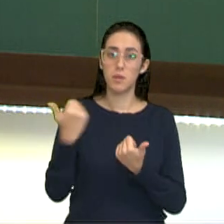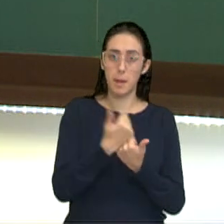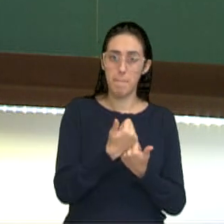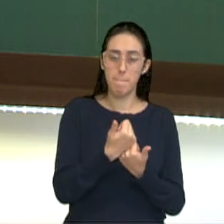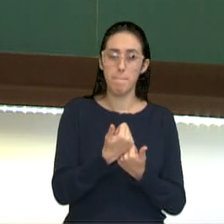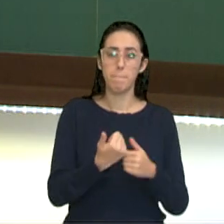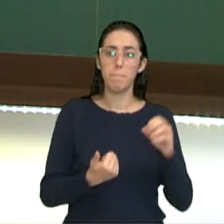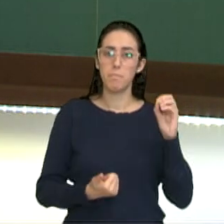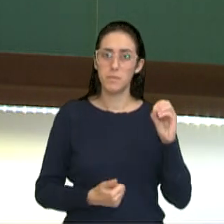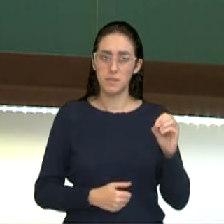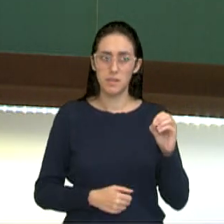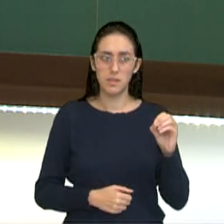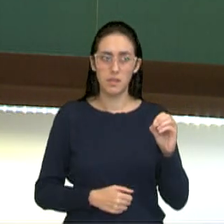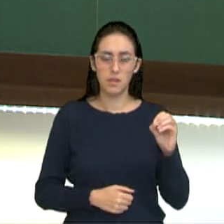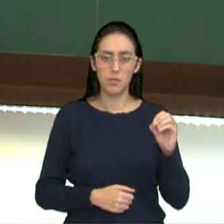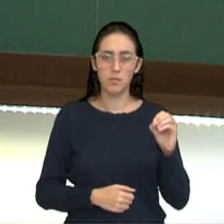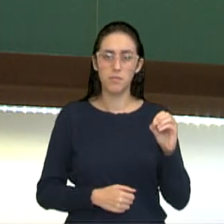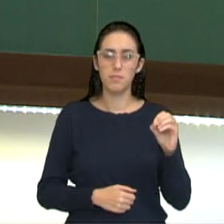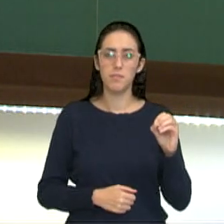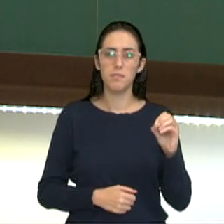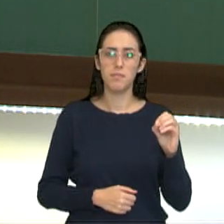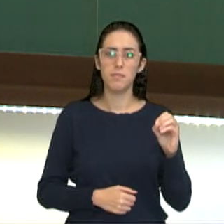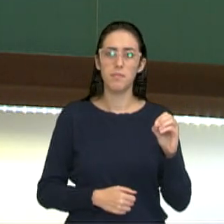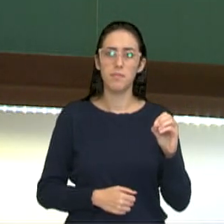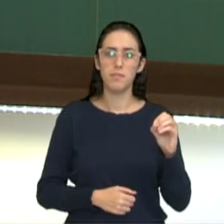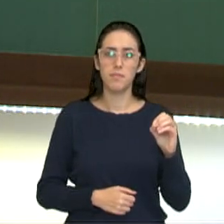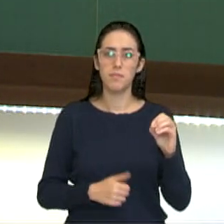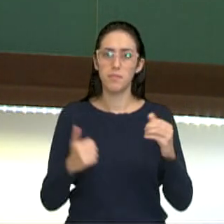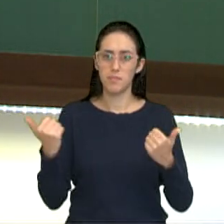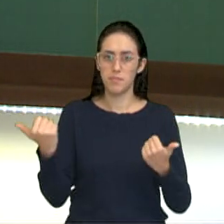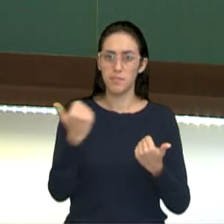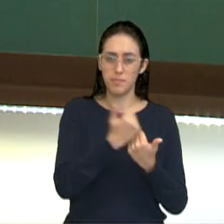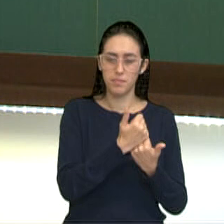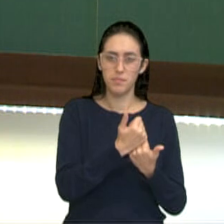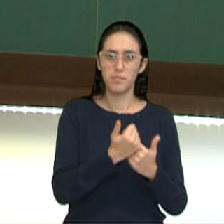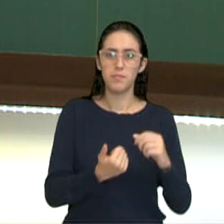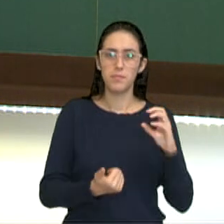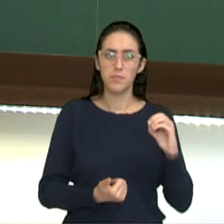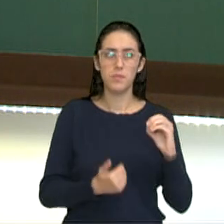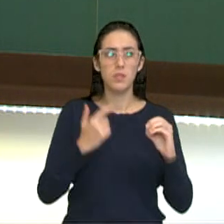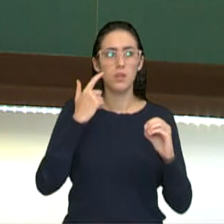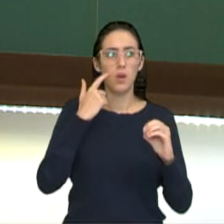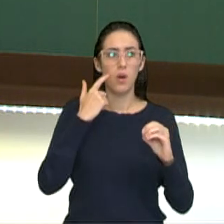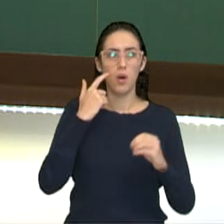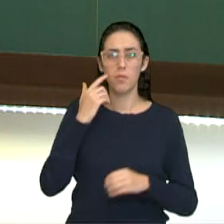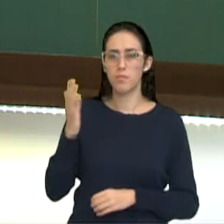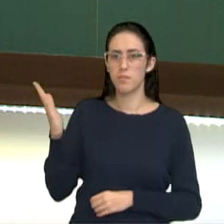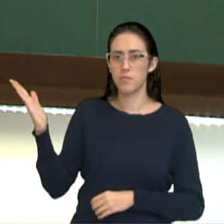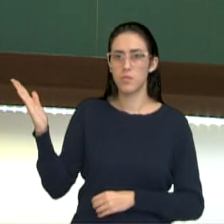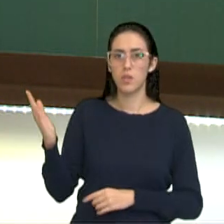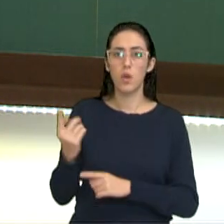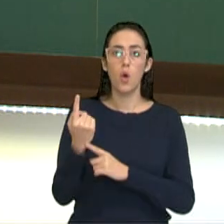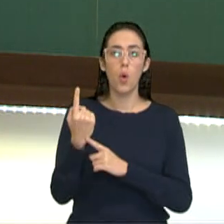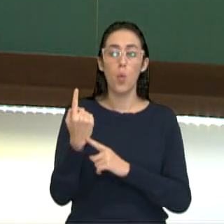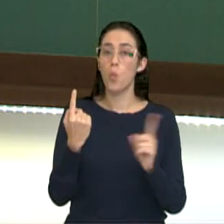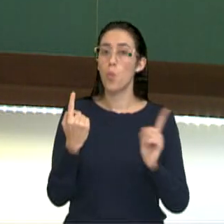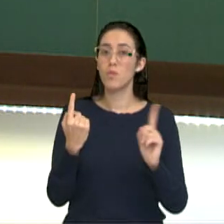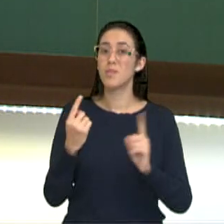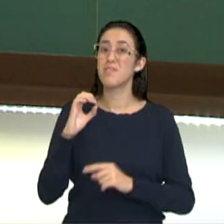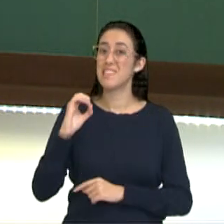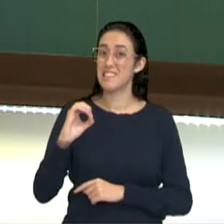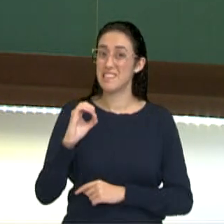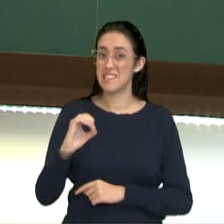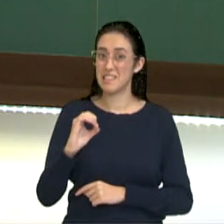0 aqui na função x, então, olha aqui, ó, tá como 1, né, gente? Então, não é 1, é 0,